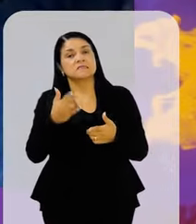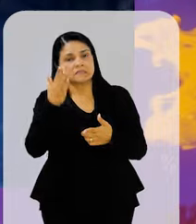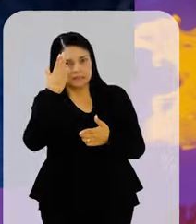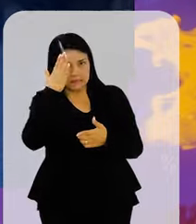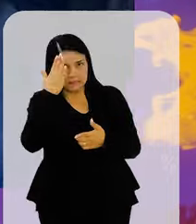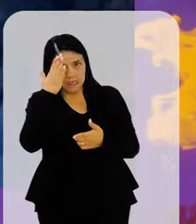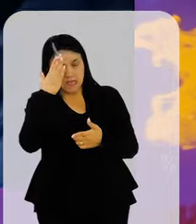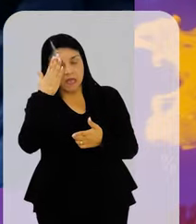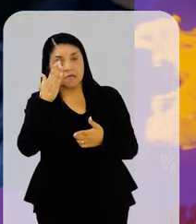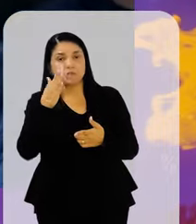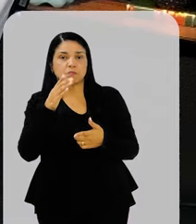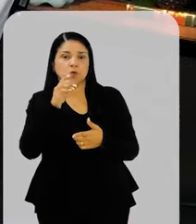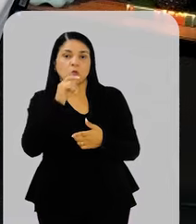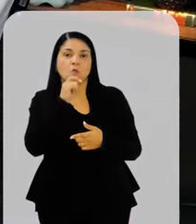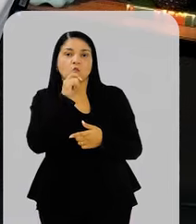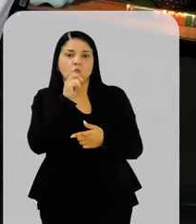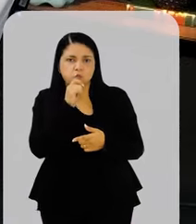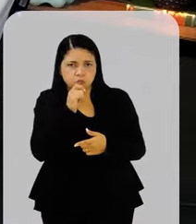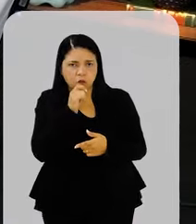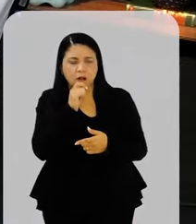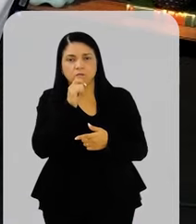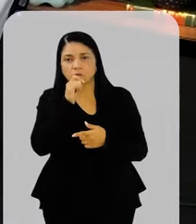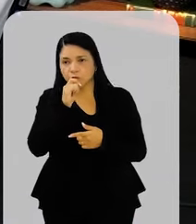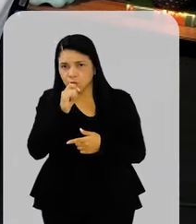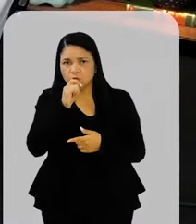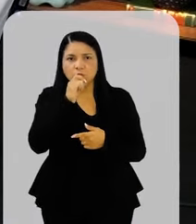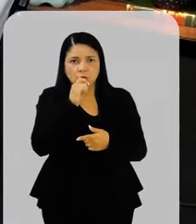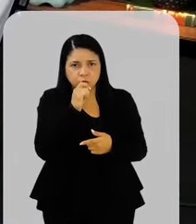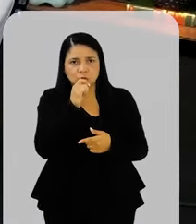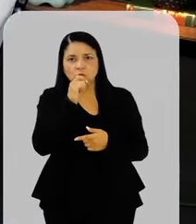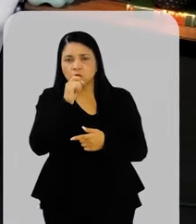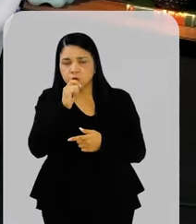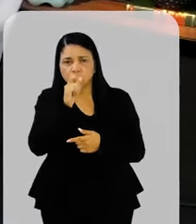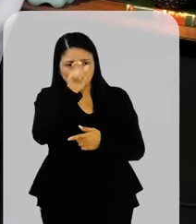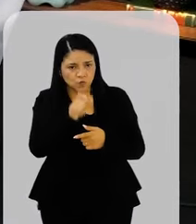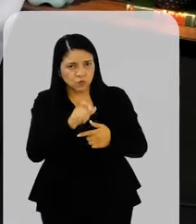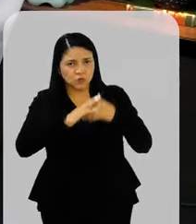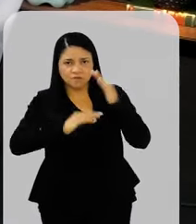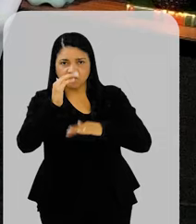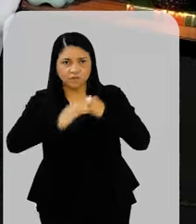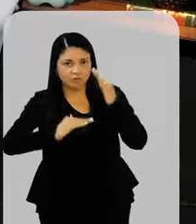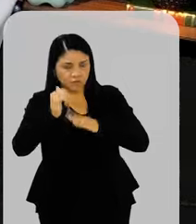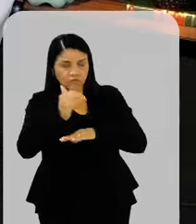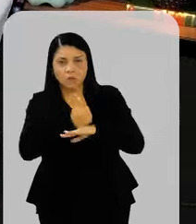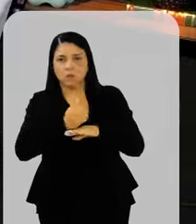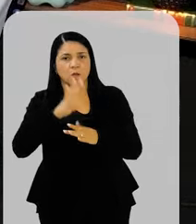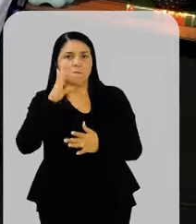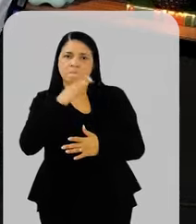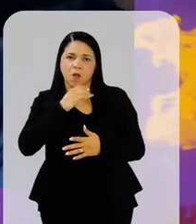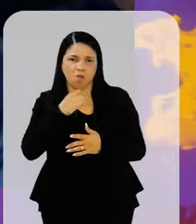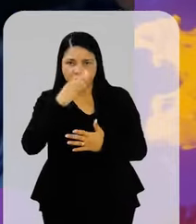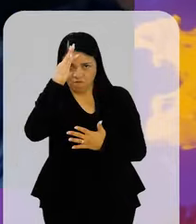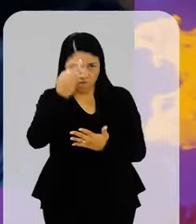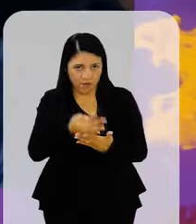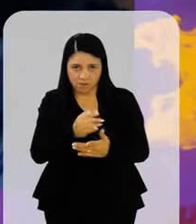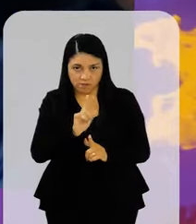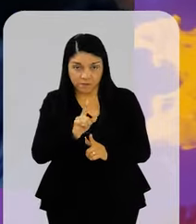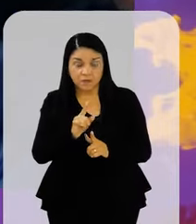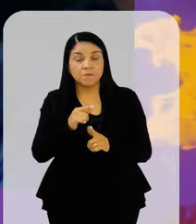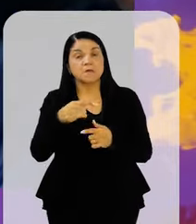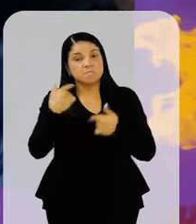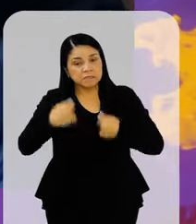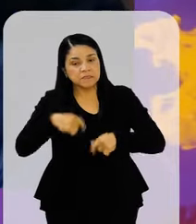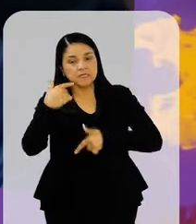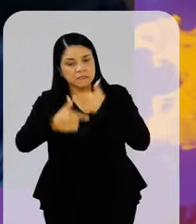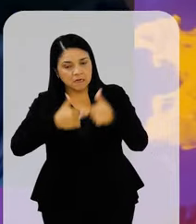forma indireta, porque eu não acho que os árbitros não têm essa forma de agir de má fé, mas eu acho que tinha que